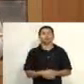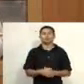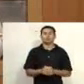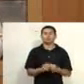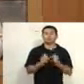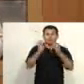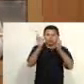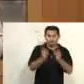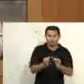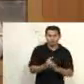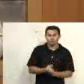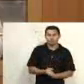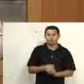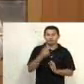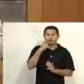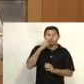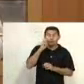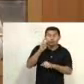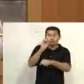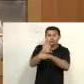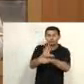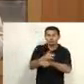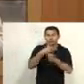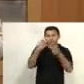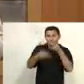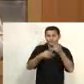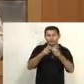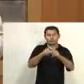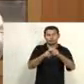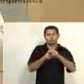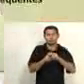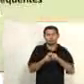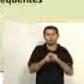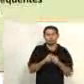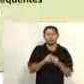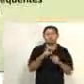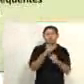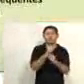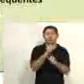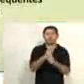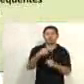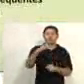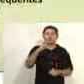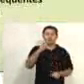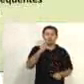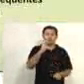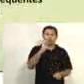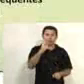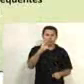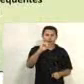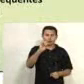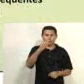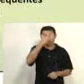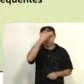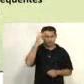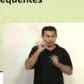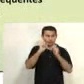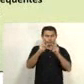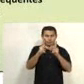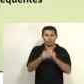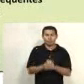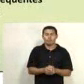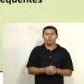acontecer. Certo? Então vamos ao quadro, vamos falar sobre o cálculo de probabilidade. Certo, pessoal?